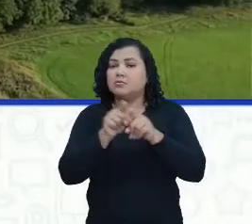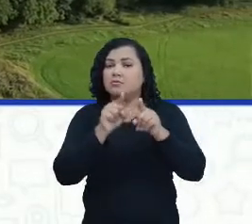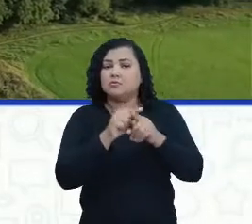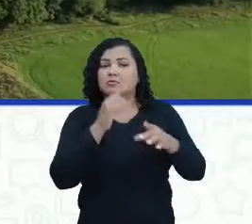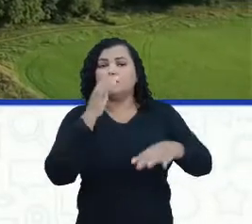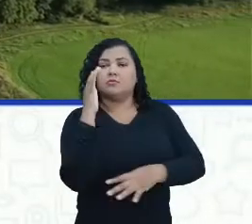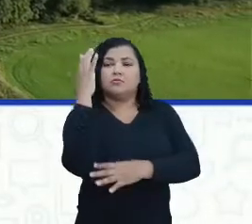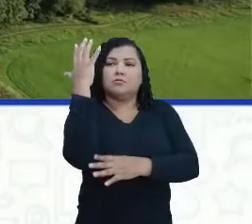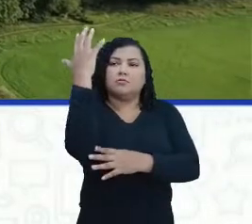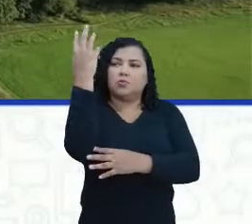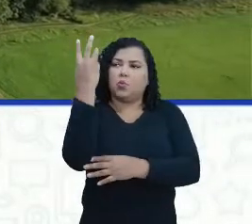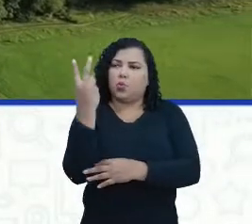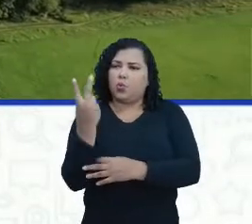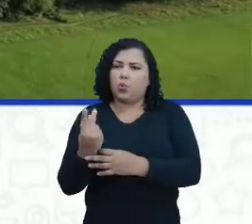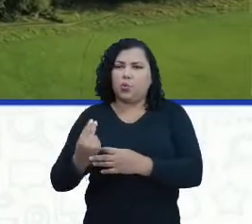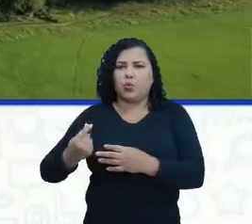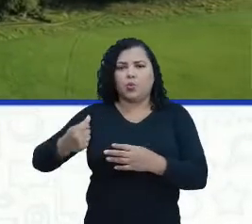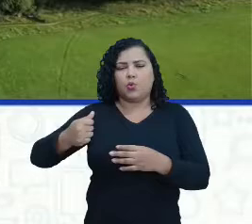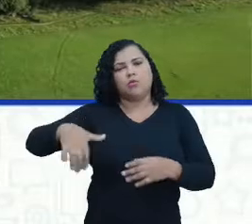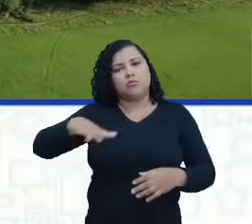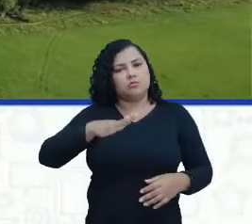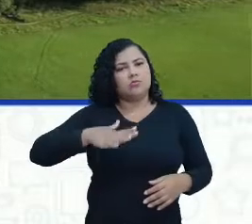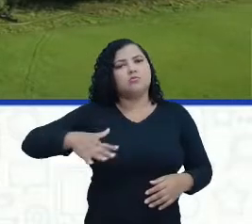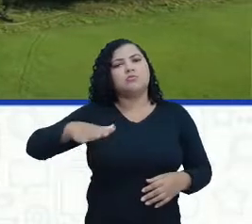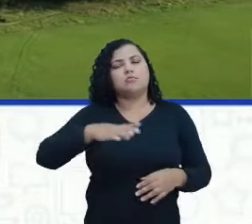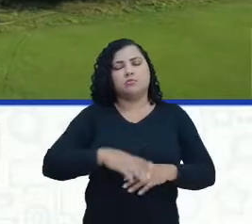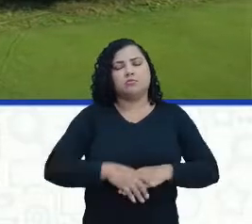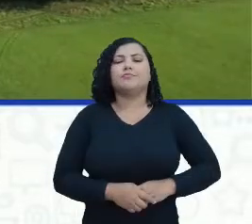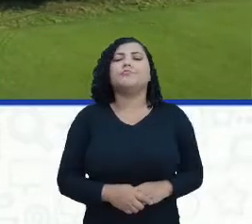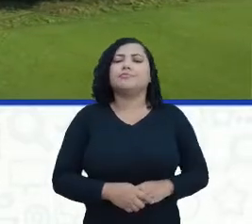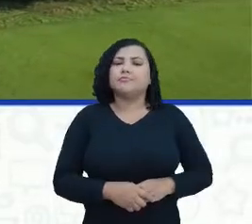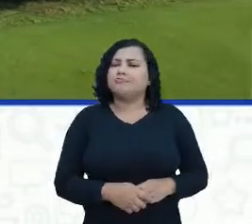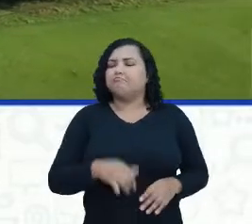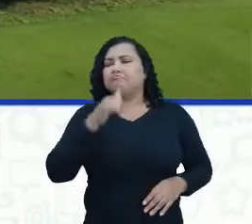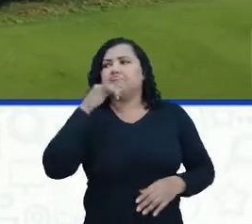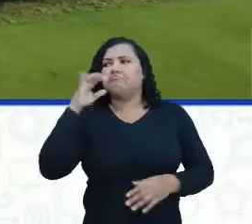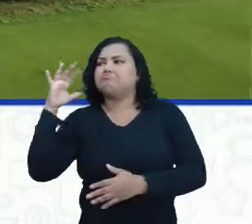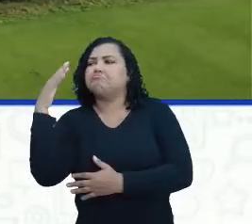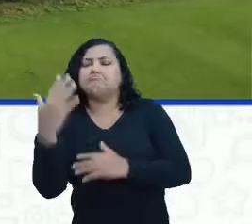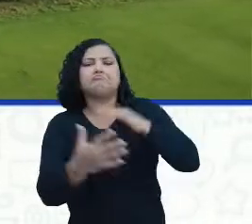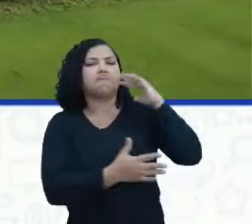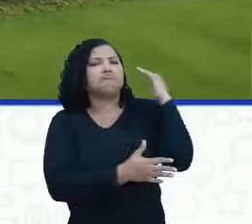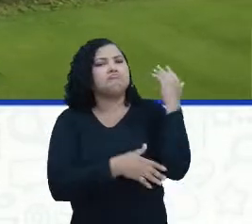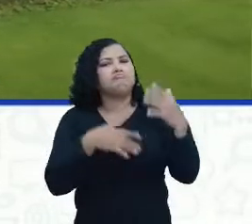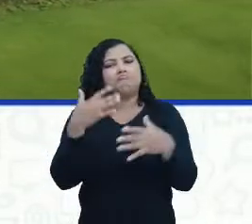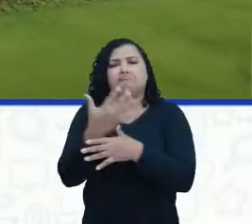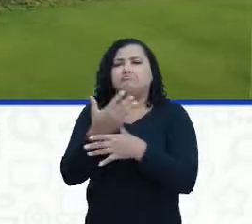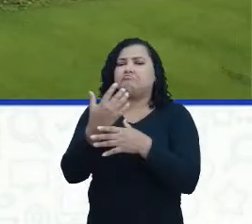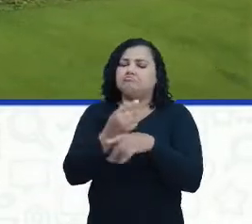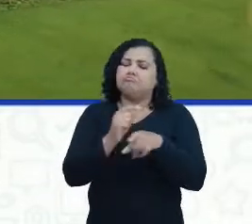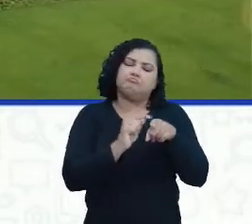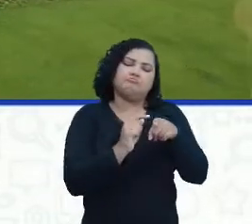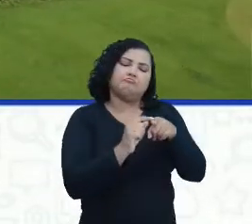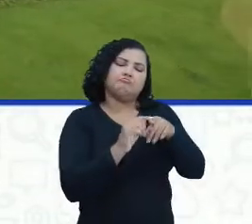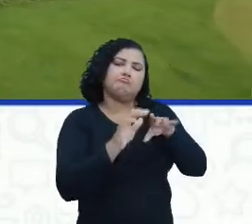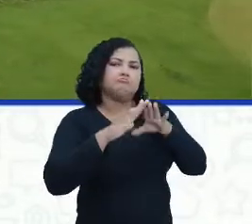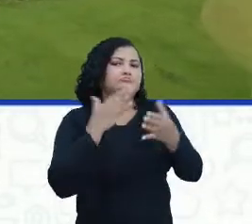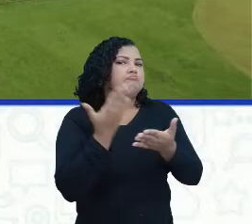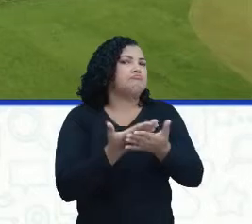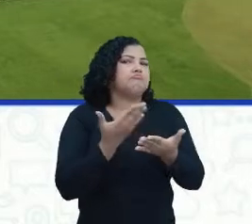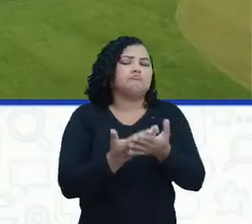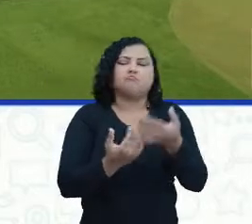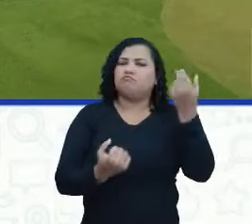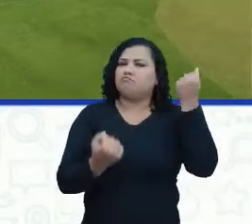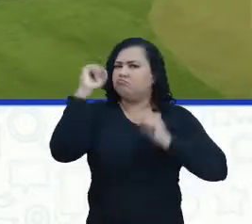da paisagem sonora de um determinado espaço geográfico, numa floresta, numa cidade, num bairro, numa escola, numa fábrica, né? O